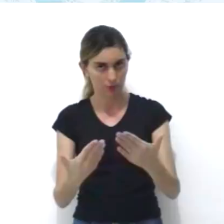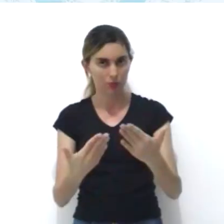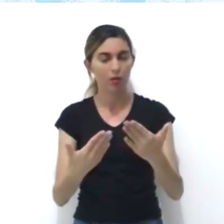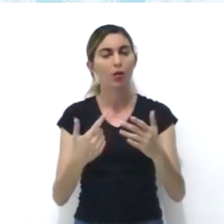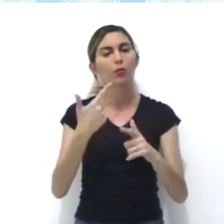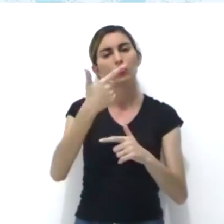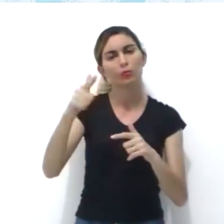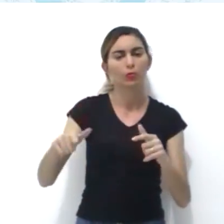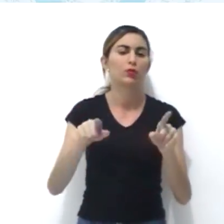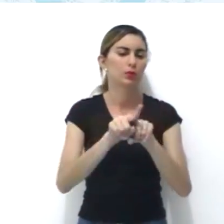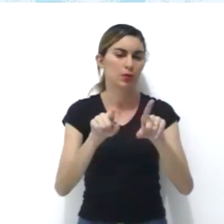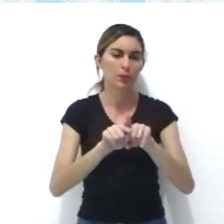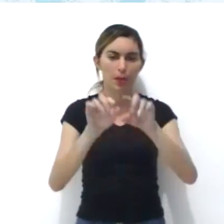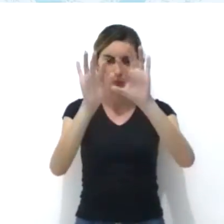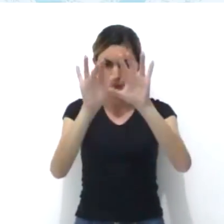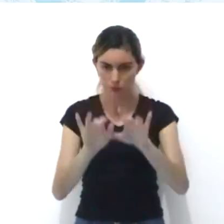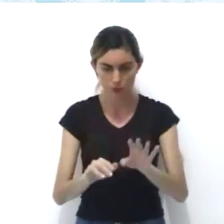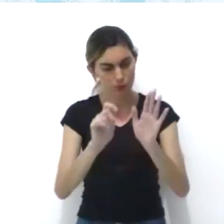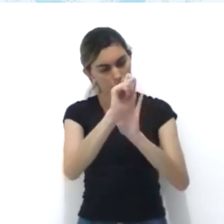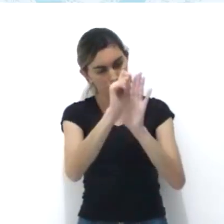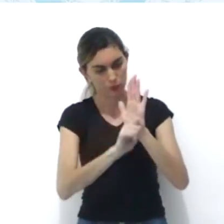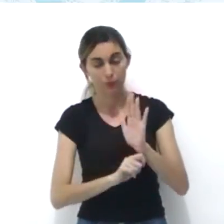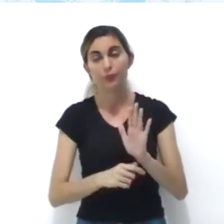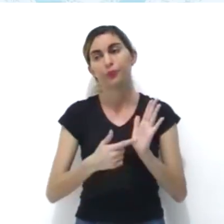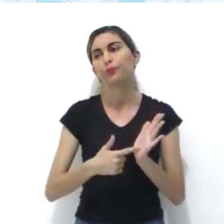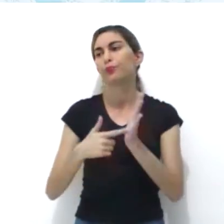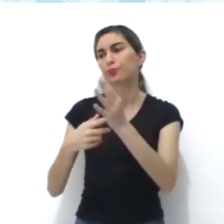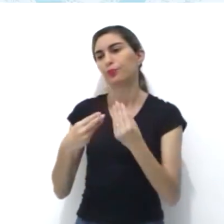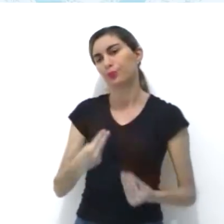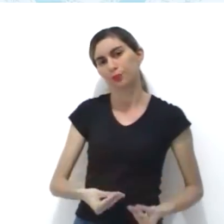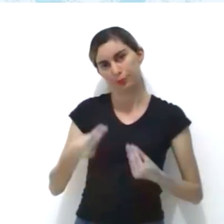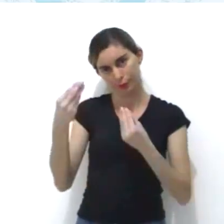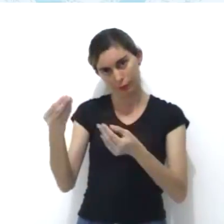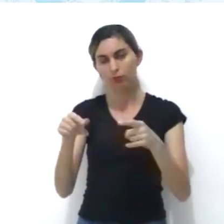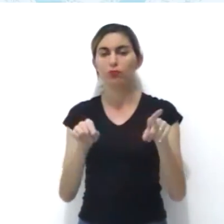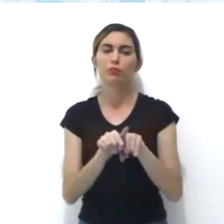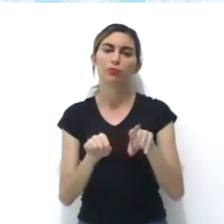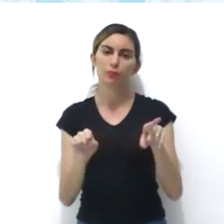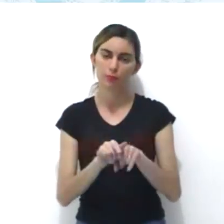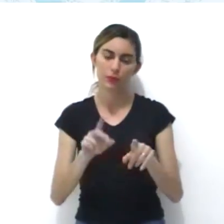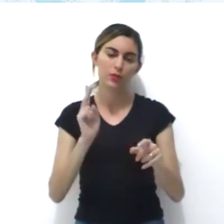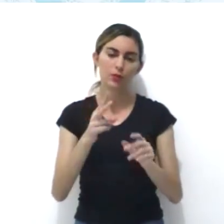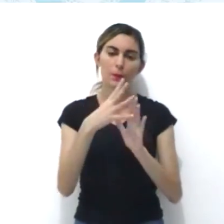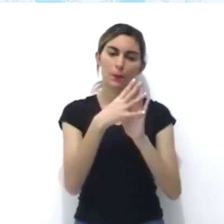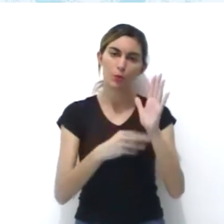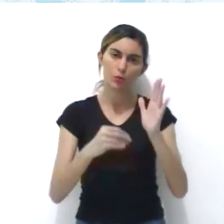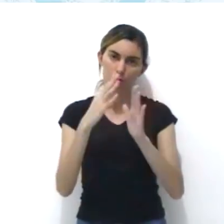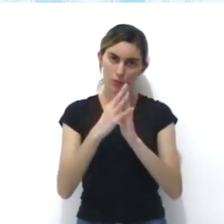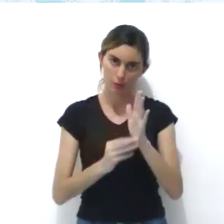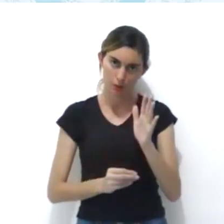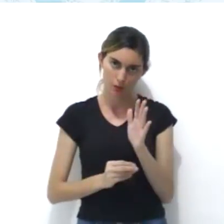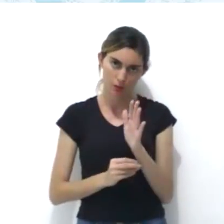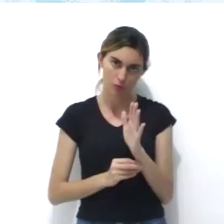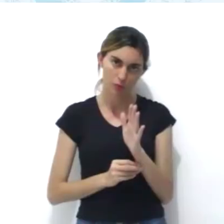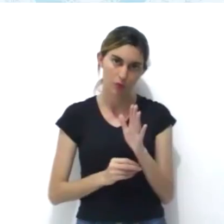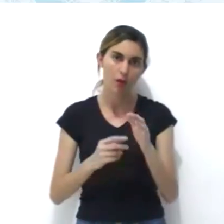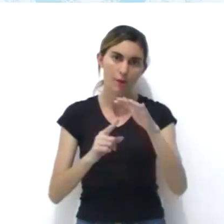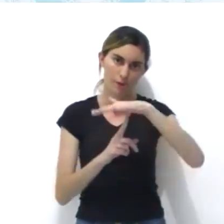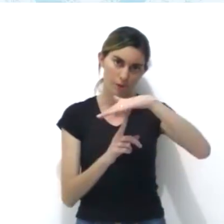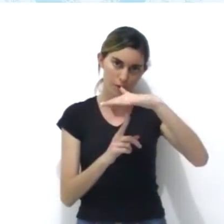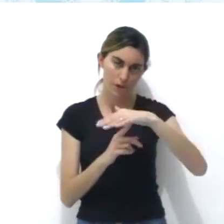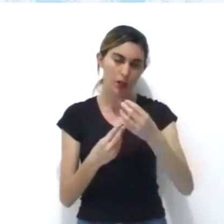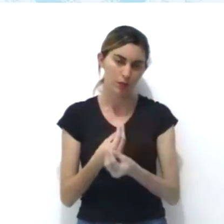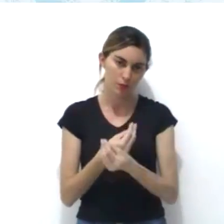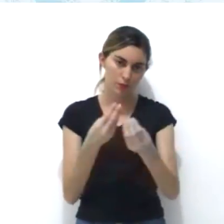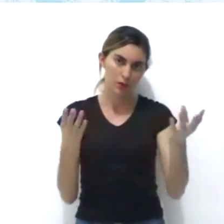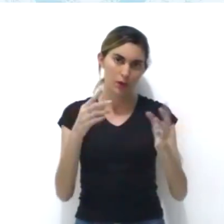apresentar meu trabalho, outra também é a apresentação escrita dele. Então, existe sempre os modelos